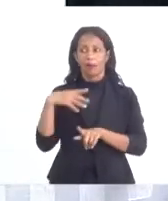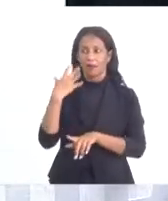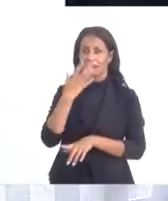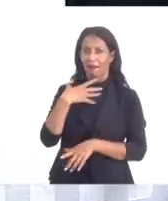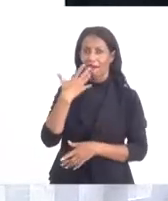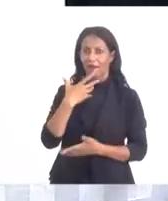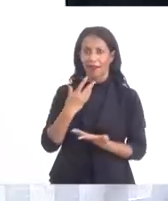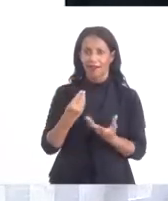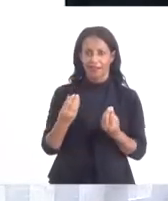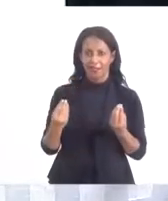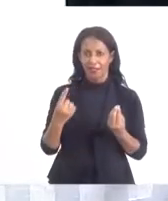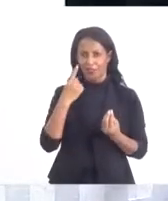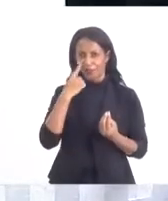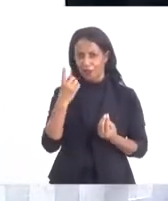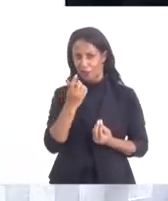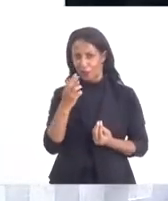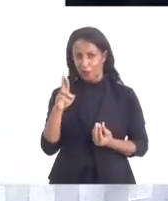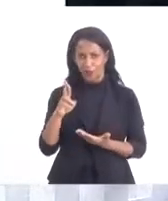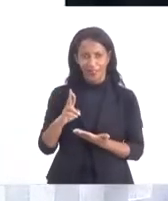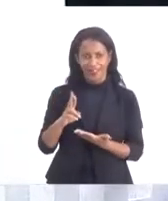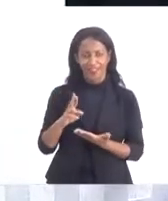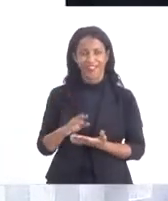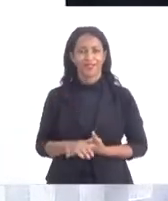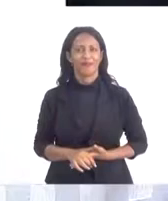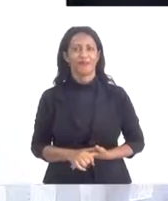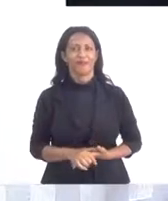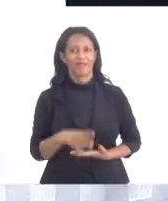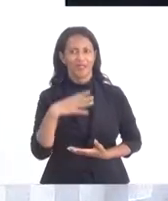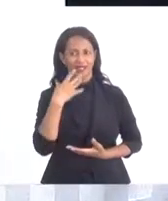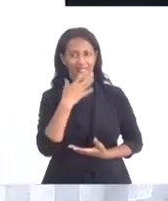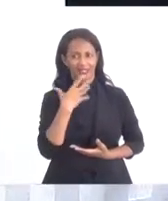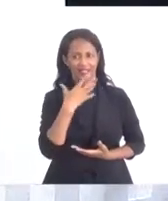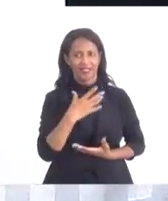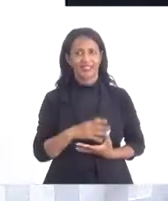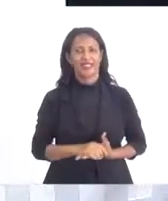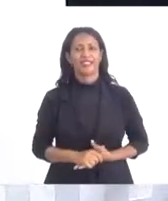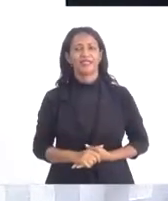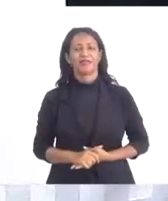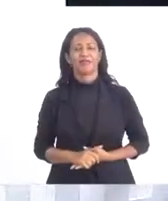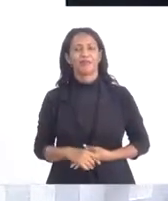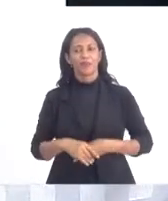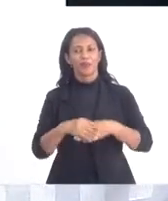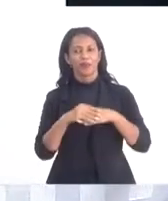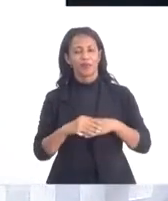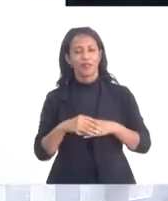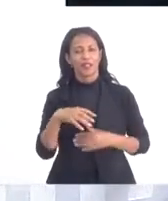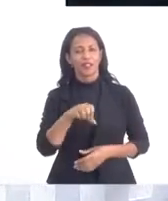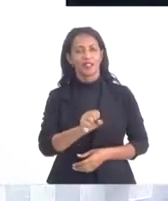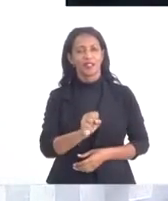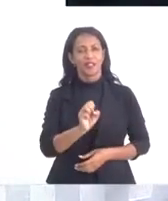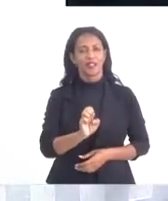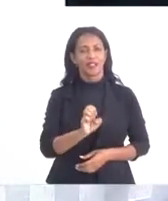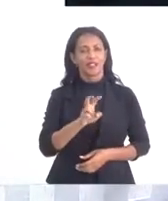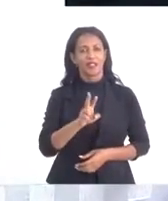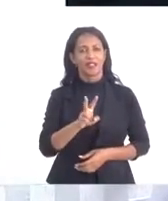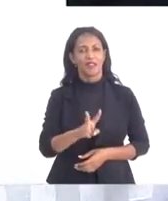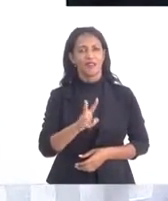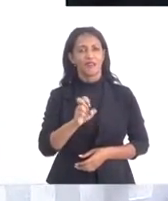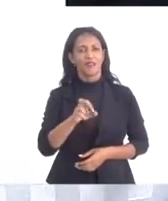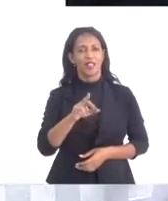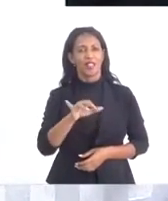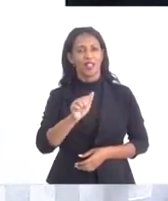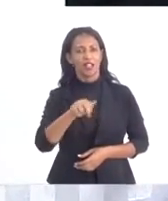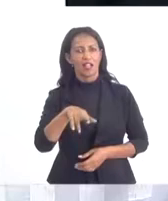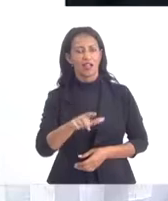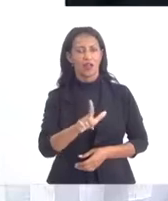muito. Ouviu, doutor Rodolfo? Canta. Saudar o Severiano, neném de